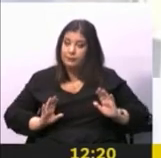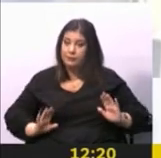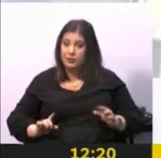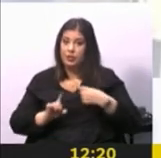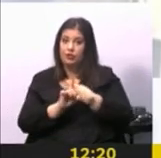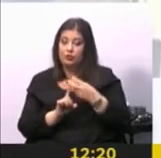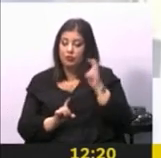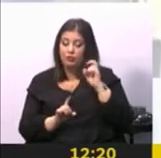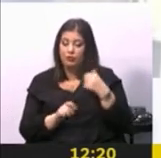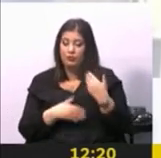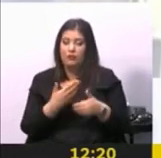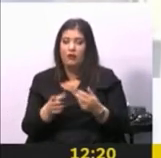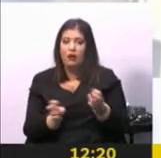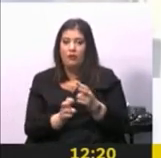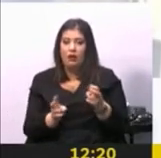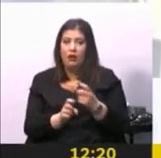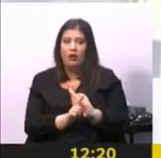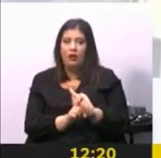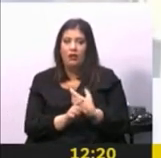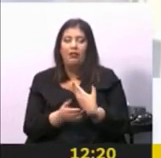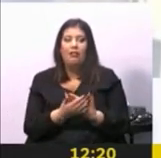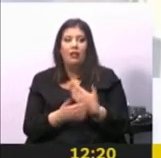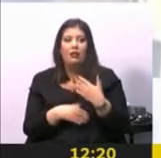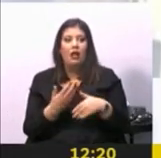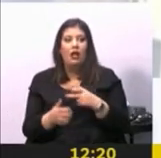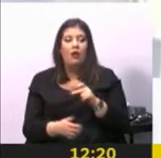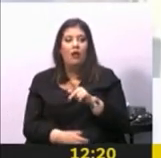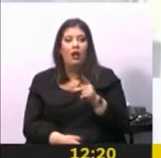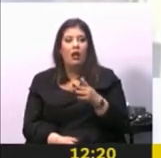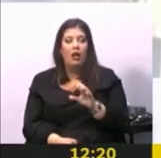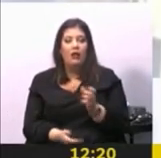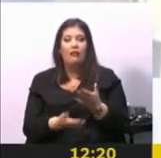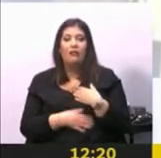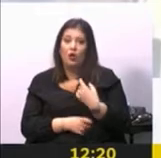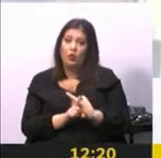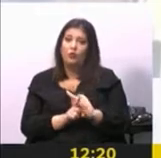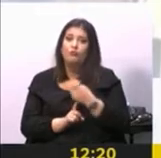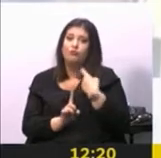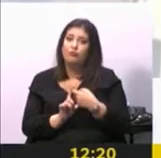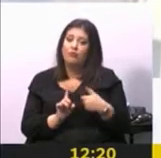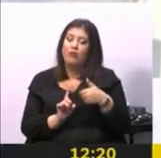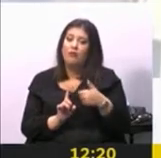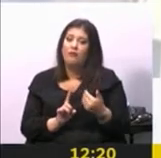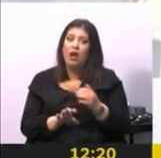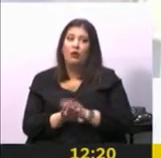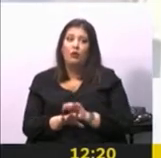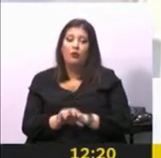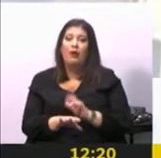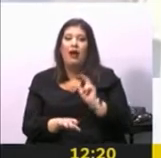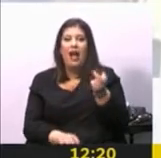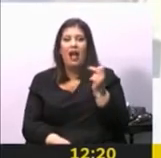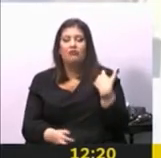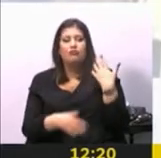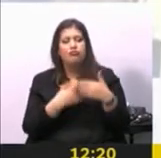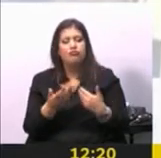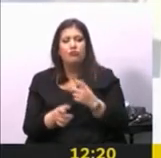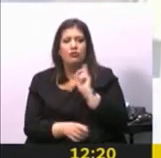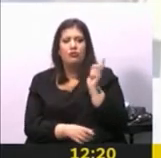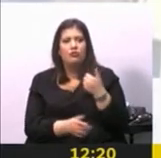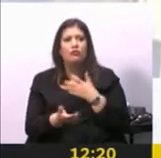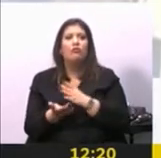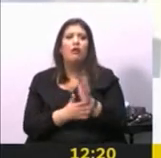vamos ouvindo relativamente ao caso envolvendo Álvaro Sobrinho deem frutos muito em breve, porque já passaram muitos anos e nós continuamos a